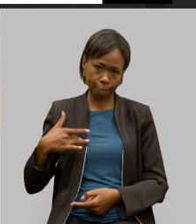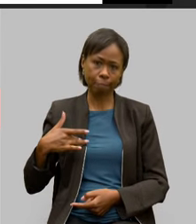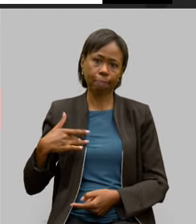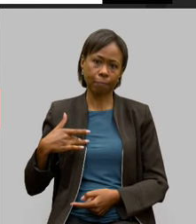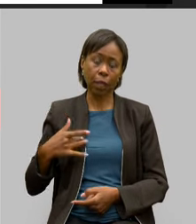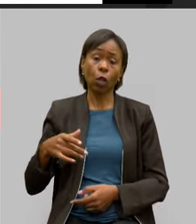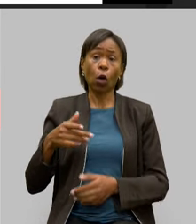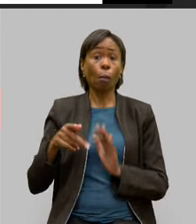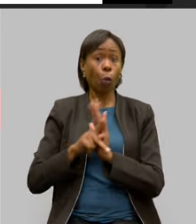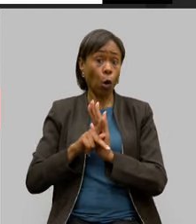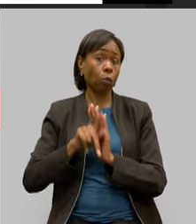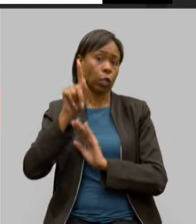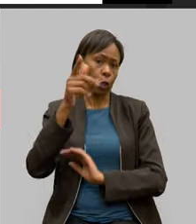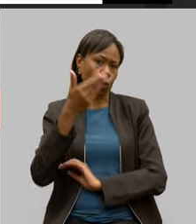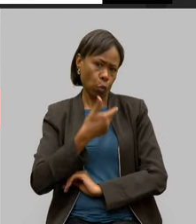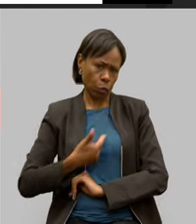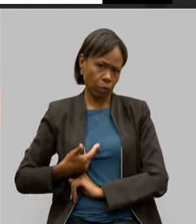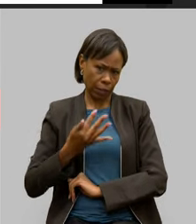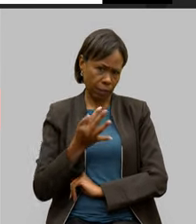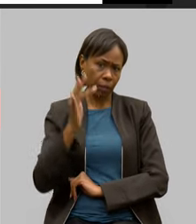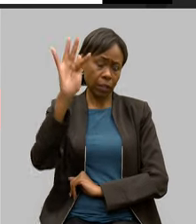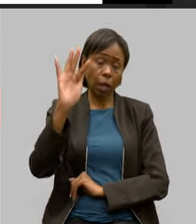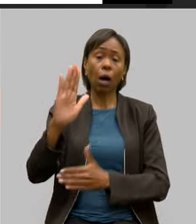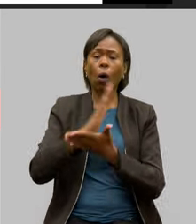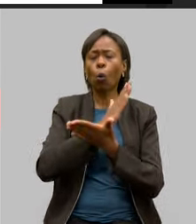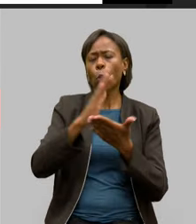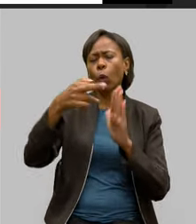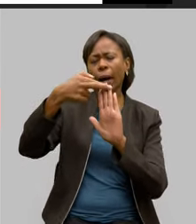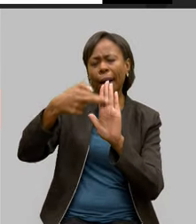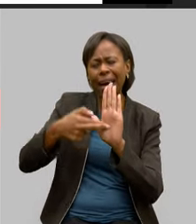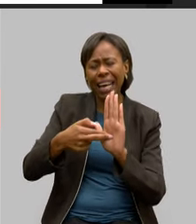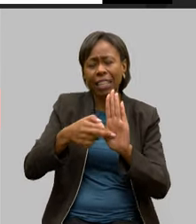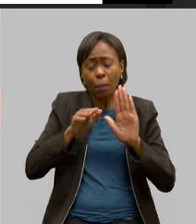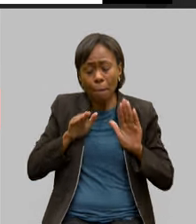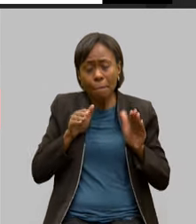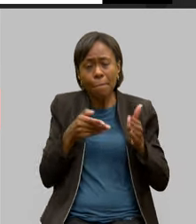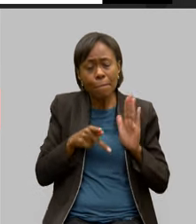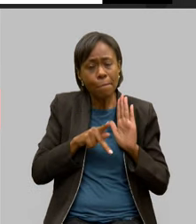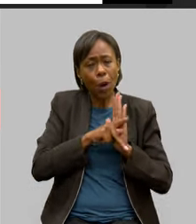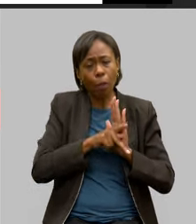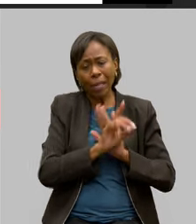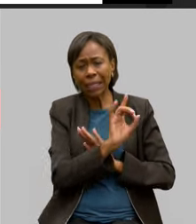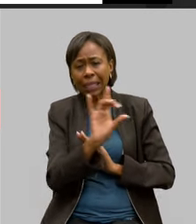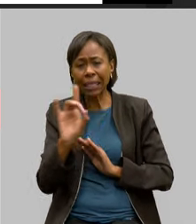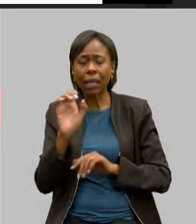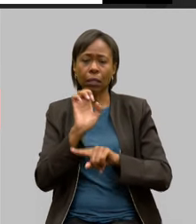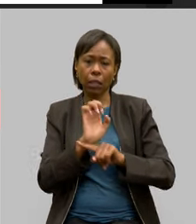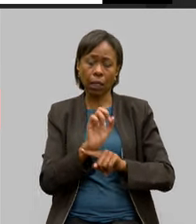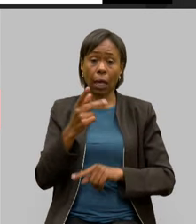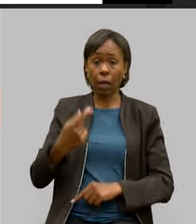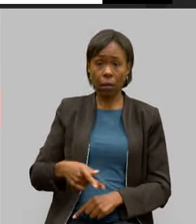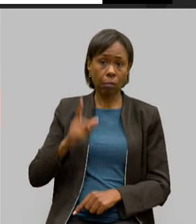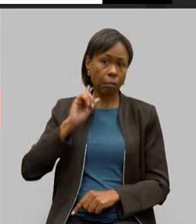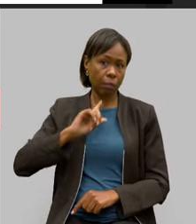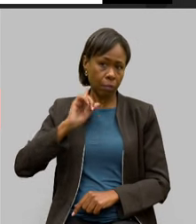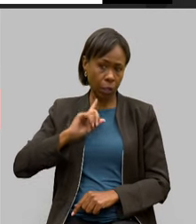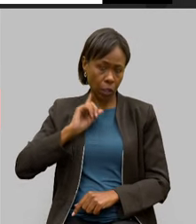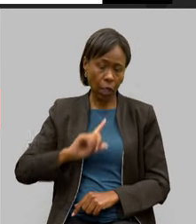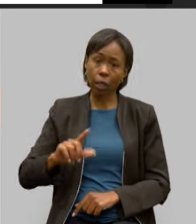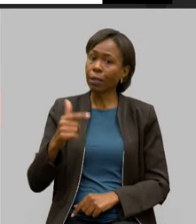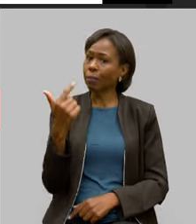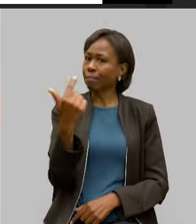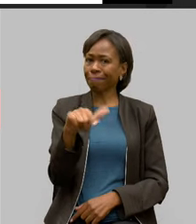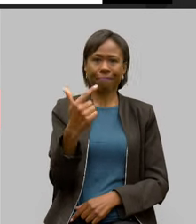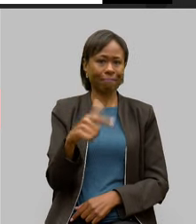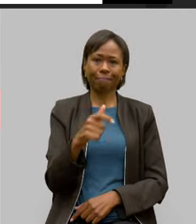Governo Federal em alguns casos criar regulamentação específica para para o estado no caso do nosso Estado de Minas Gerais nós não temos